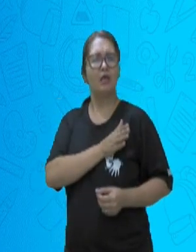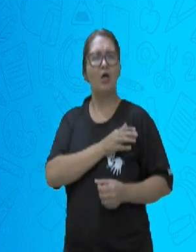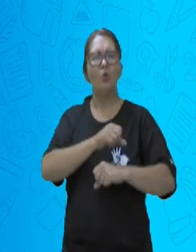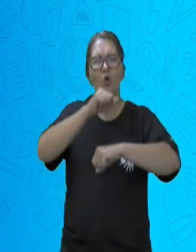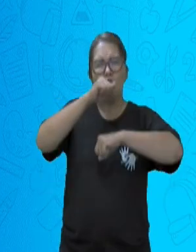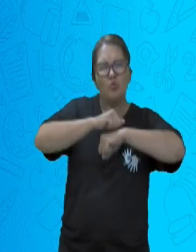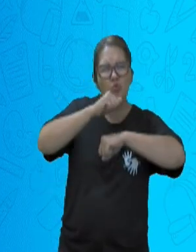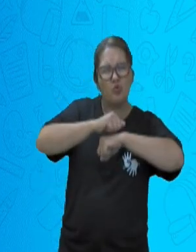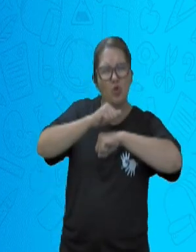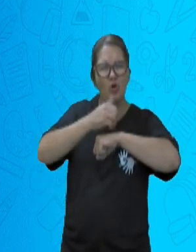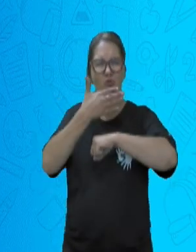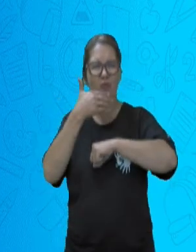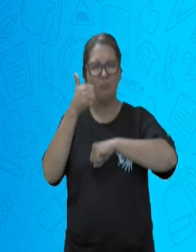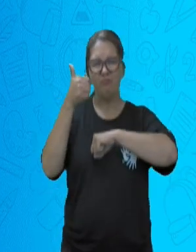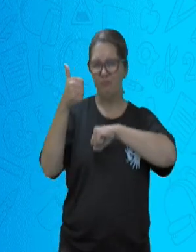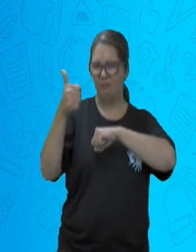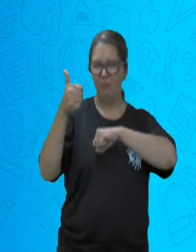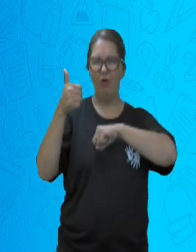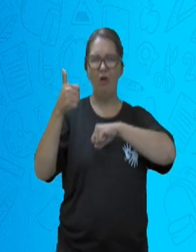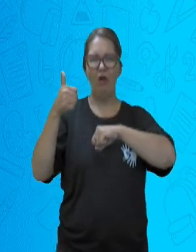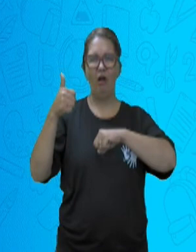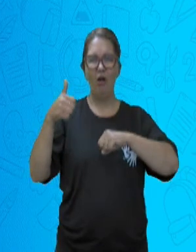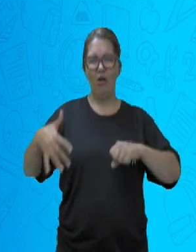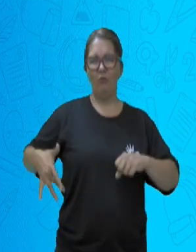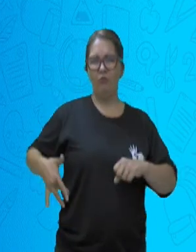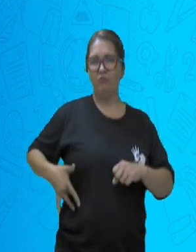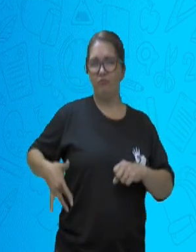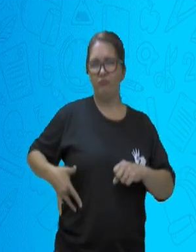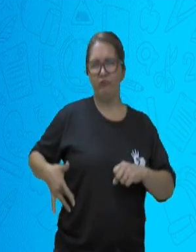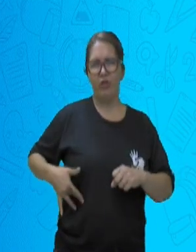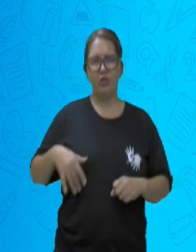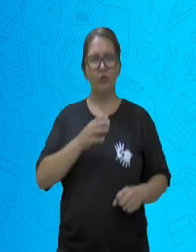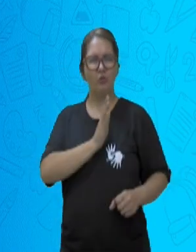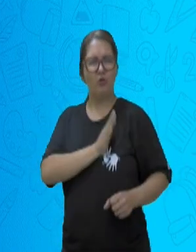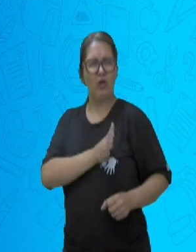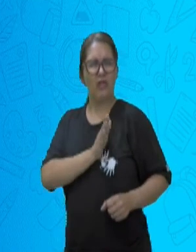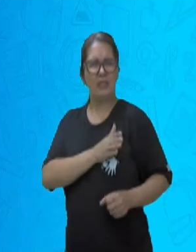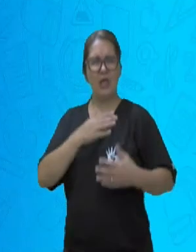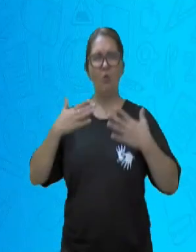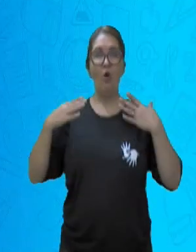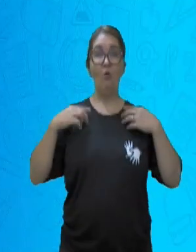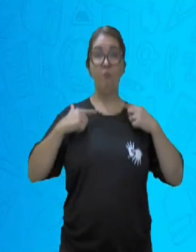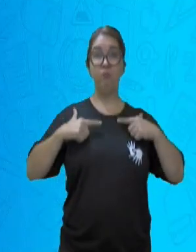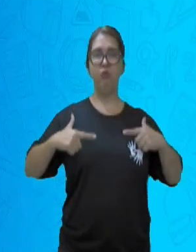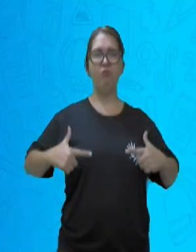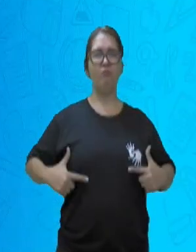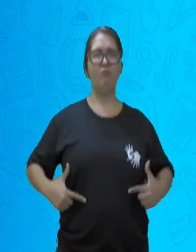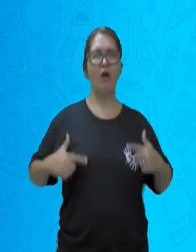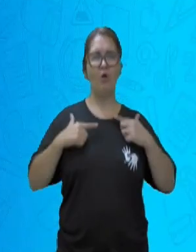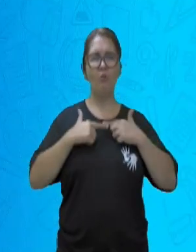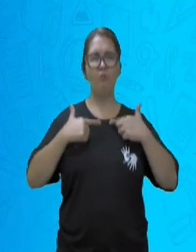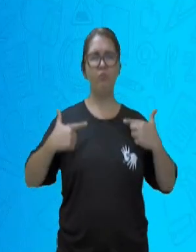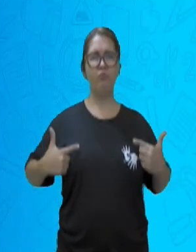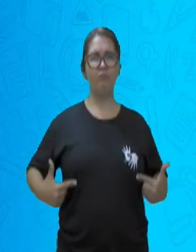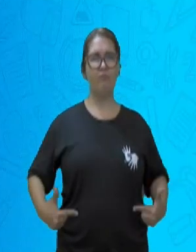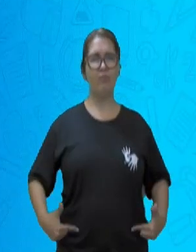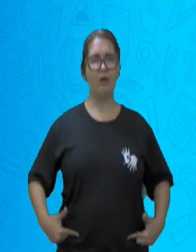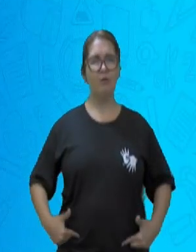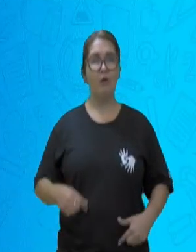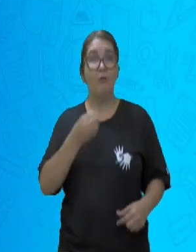e a regulação do metabolismo. Então, o que a gente quer dizer é que esses grupos de alimentos, eles precisam